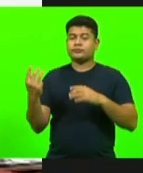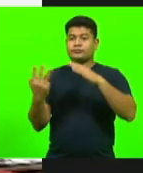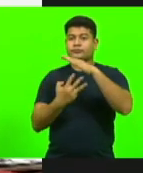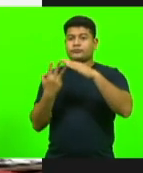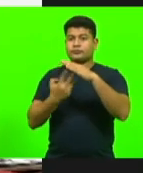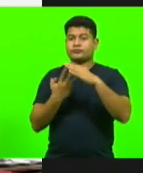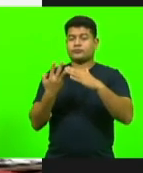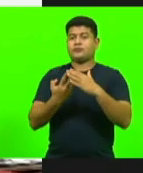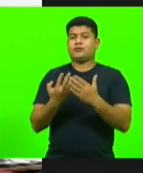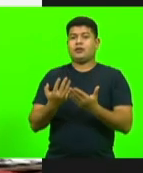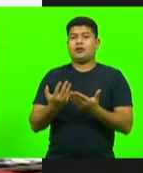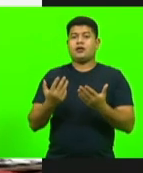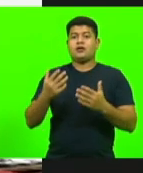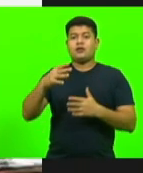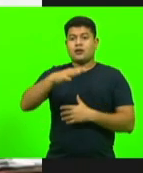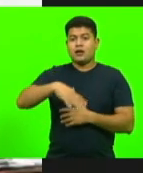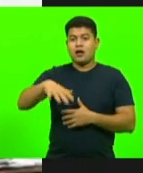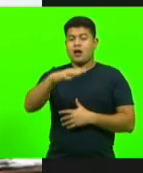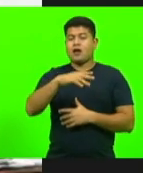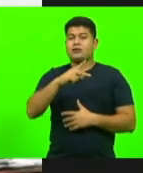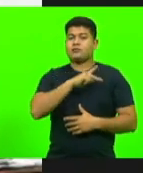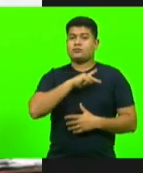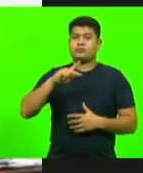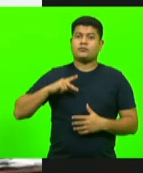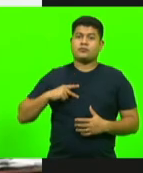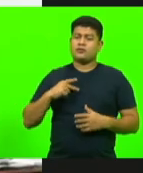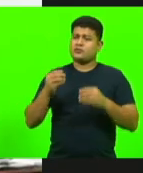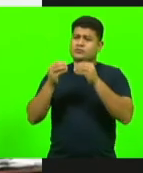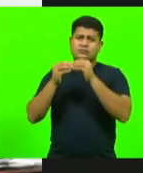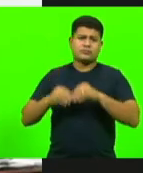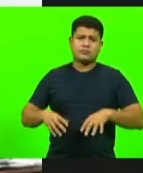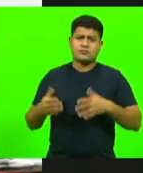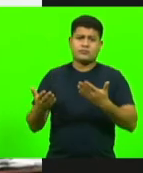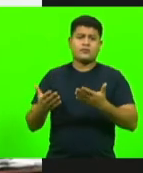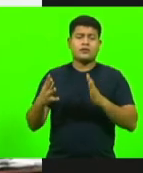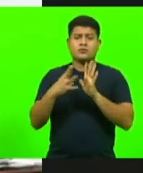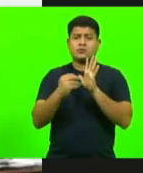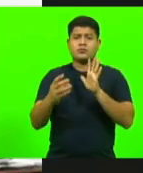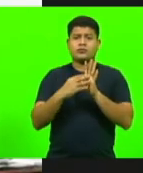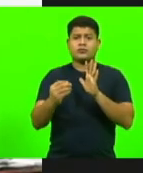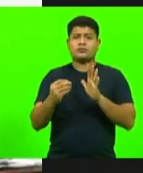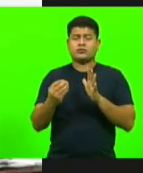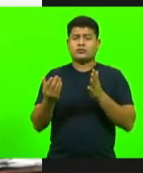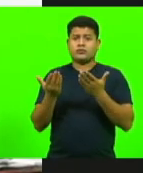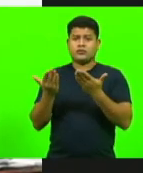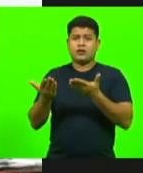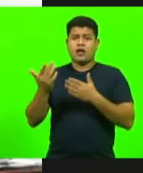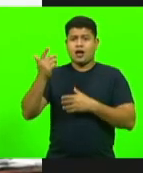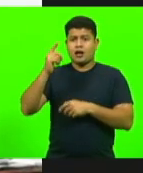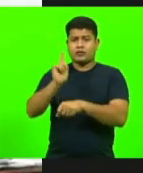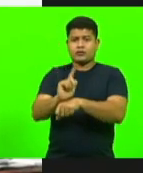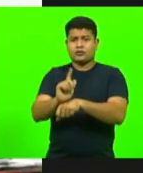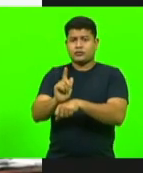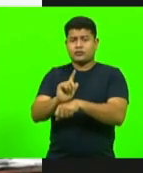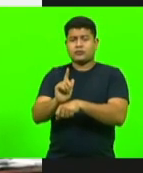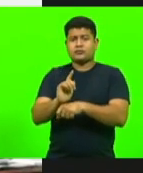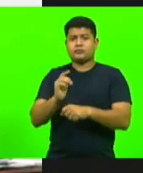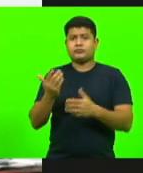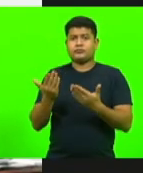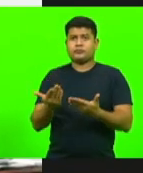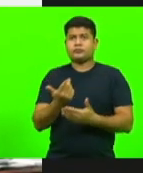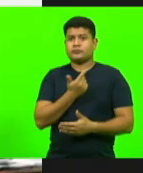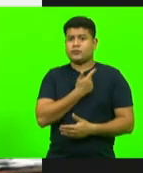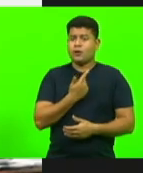serviço público O que é de viveu essa esse morreu de governança né que tá tentando se estabelecer para o estado e